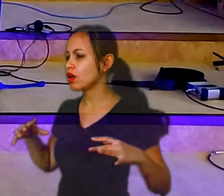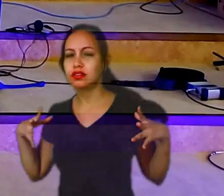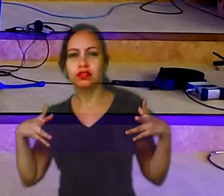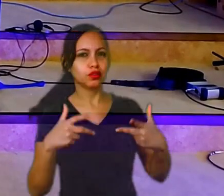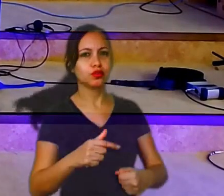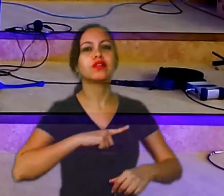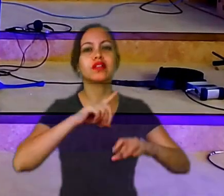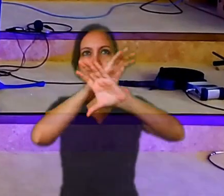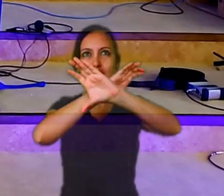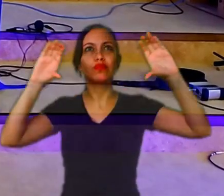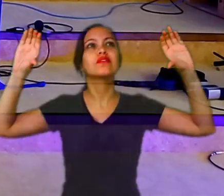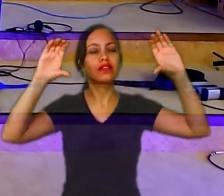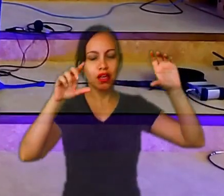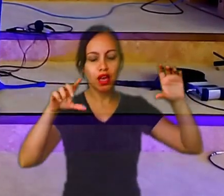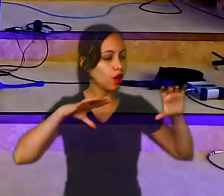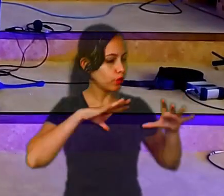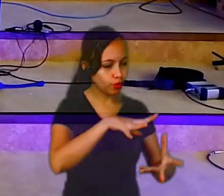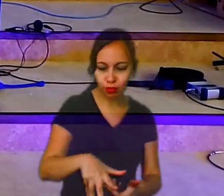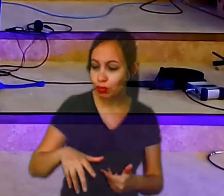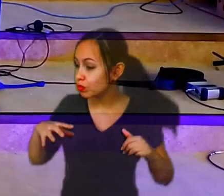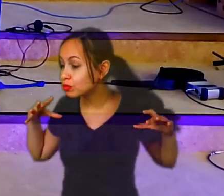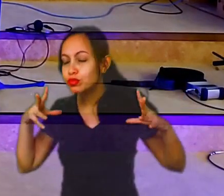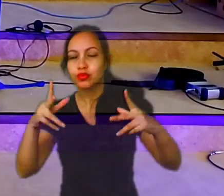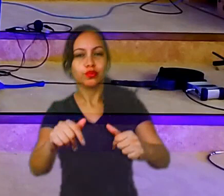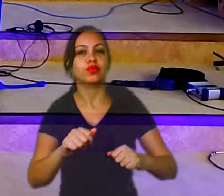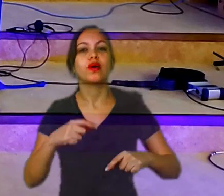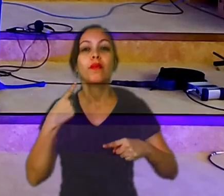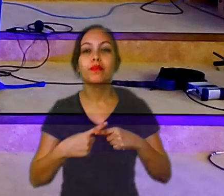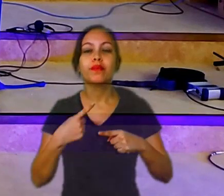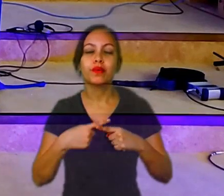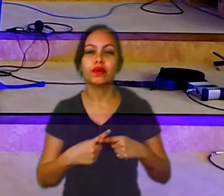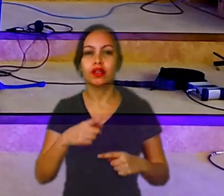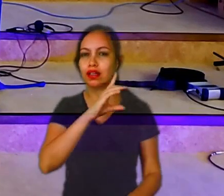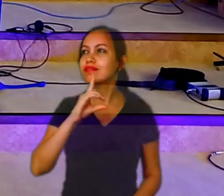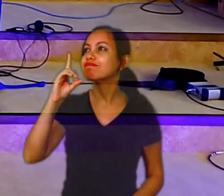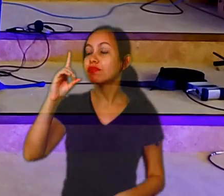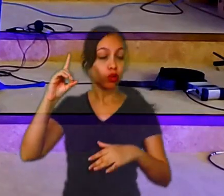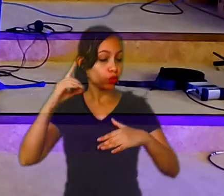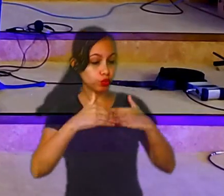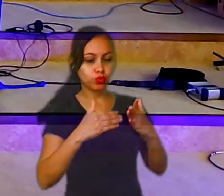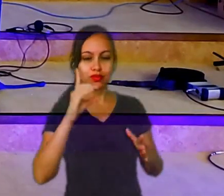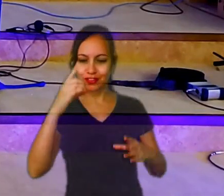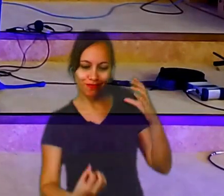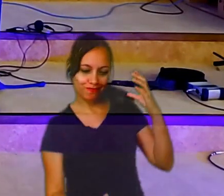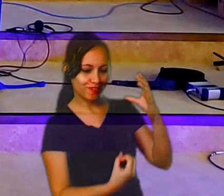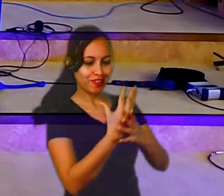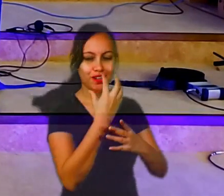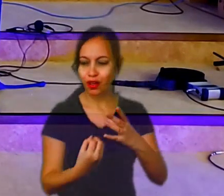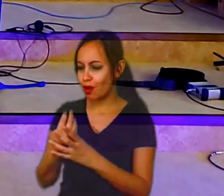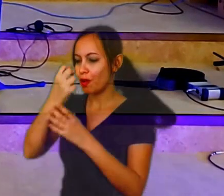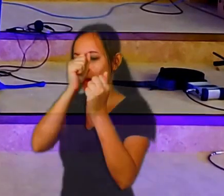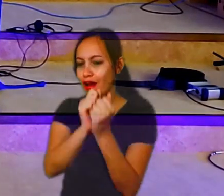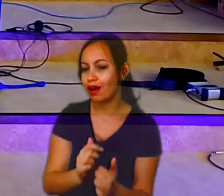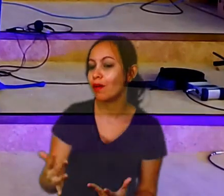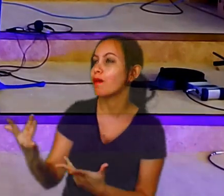que há no céu, na terra e debaixo da terra, em todo o universo. Porque tudo foi criado por eles, tudo é para a glória